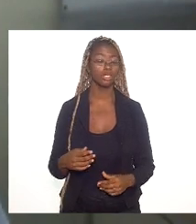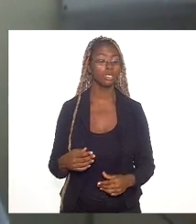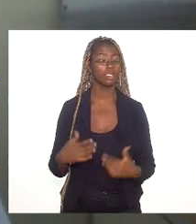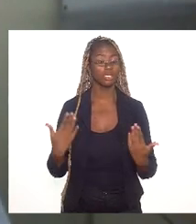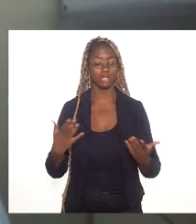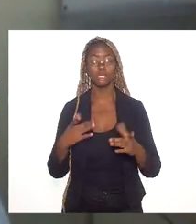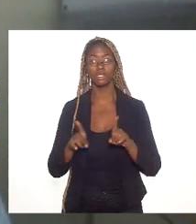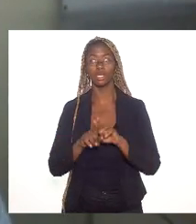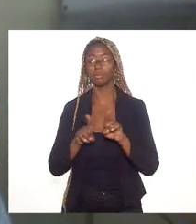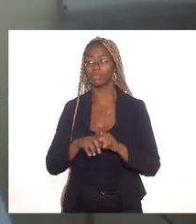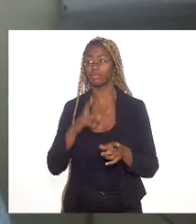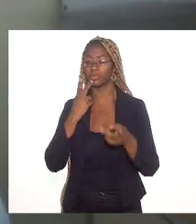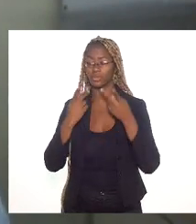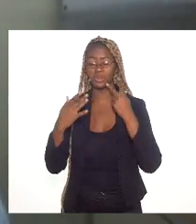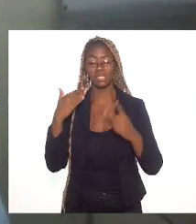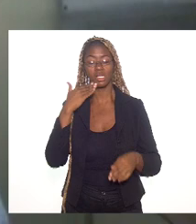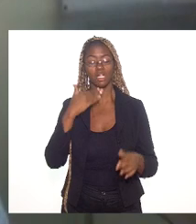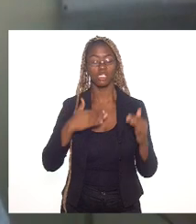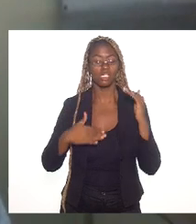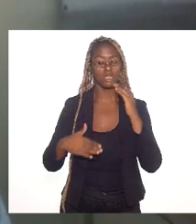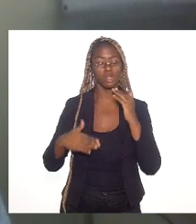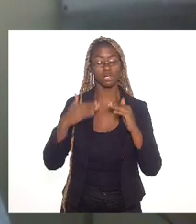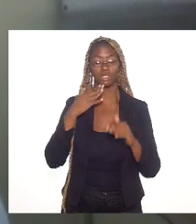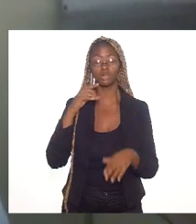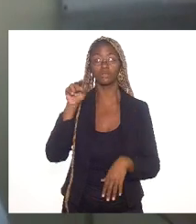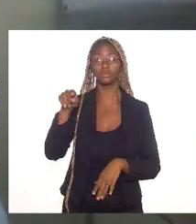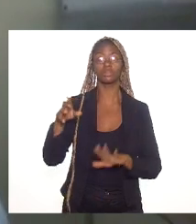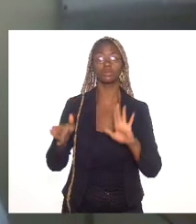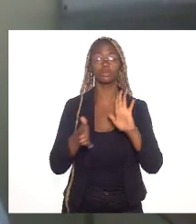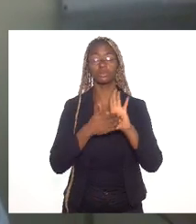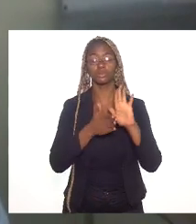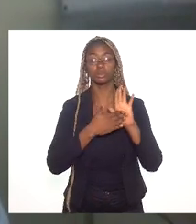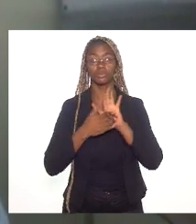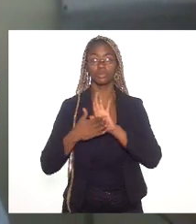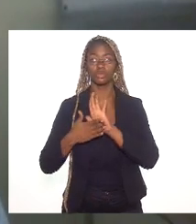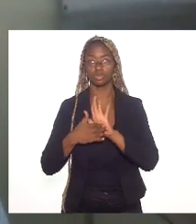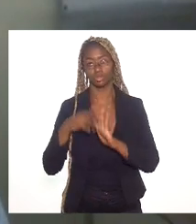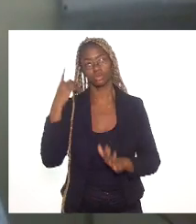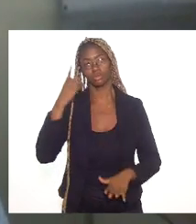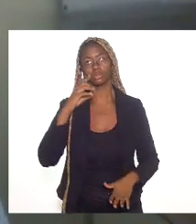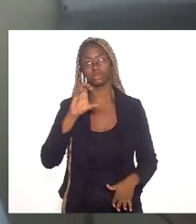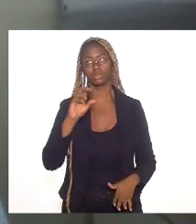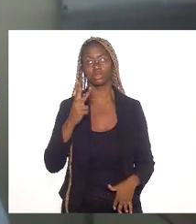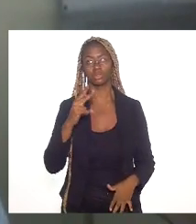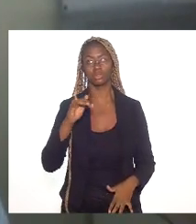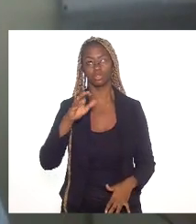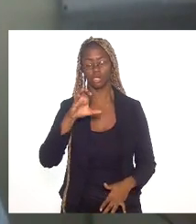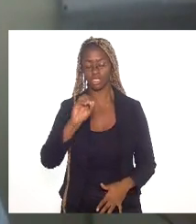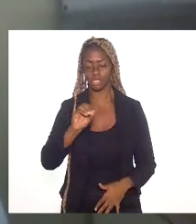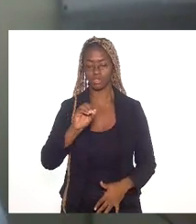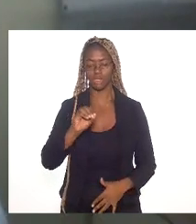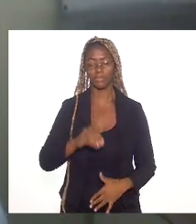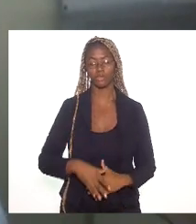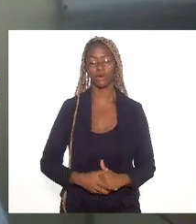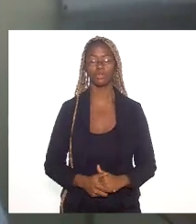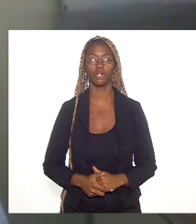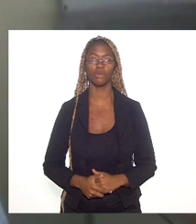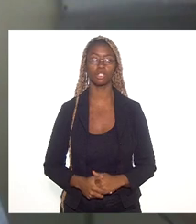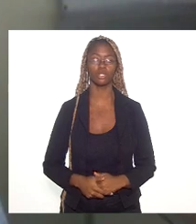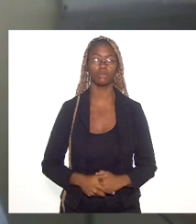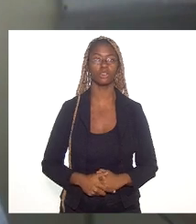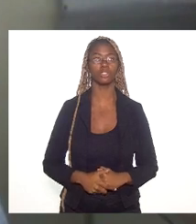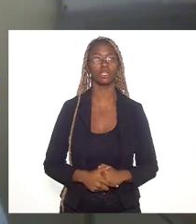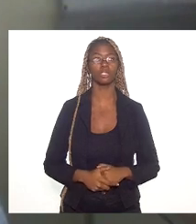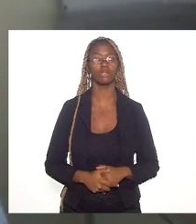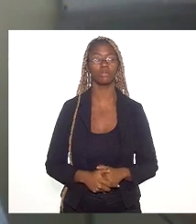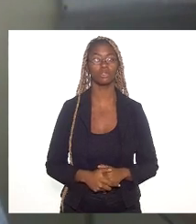pela prejudicabilidade. Essa proposta do deputado Chico Machado, que também é antiga, ela é de